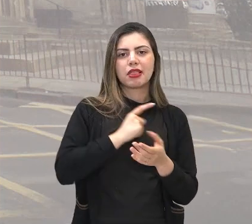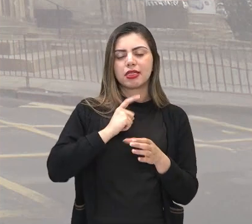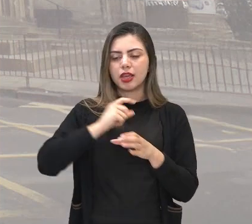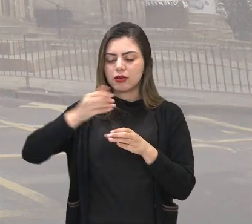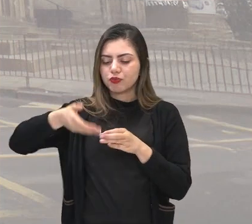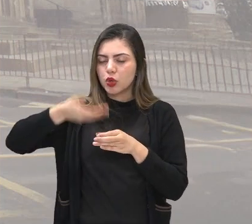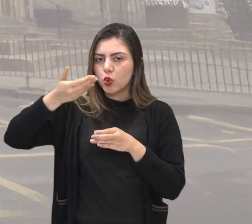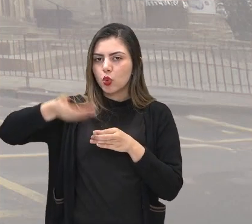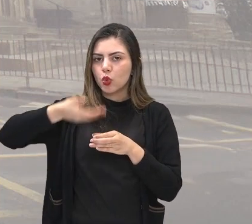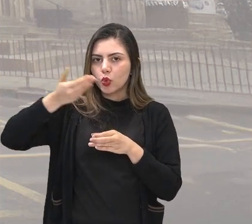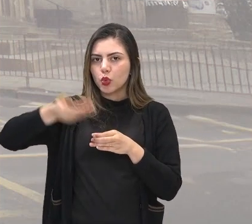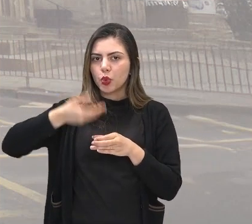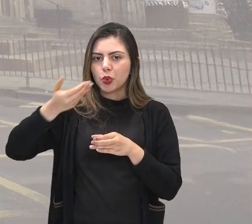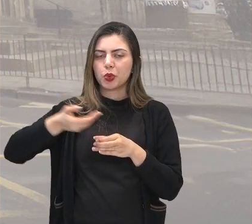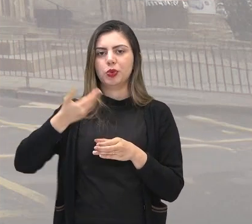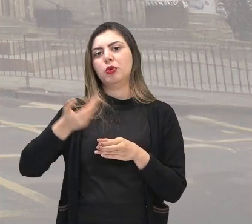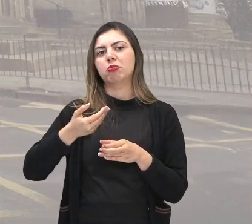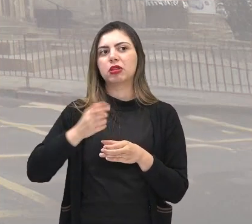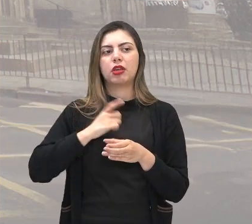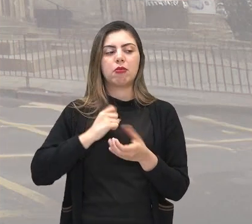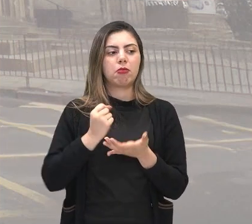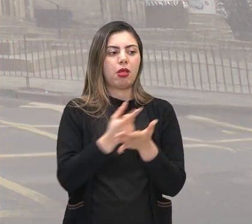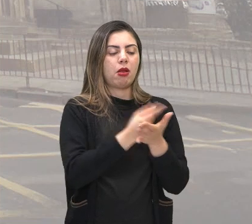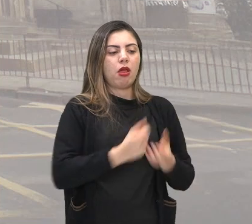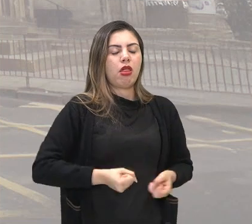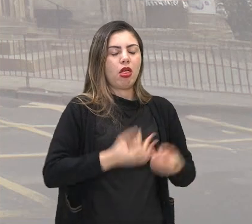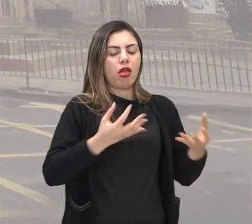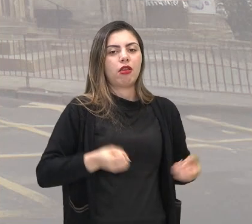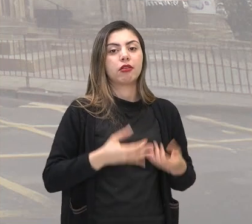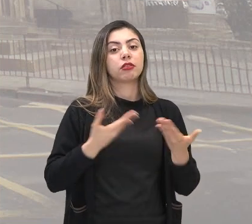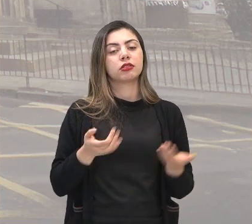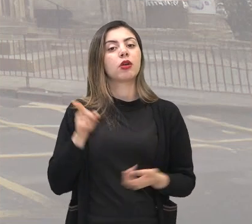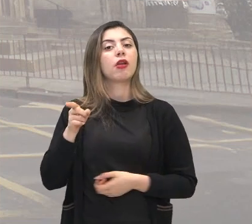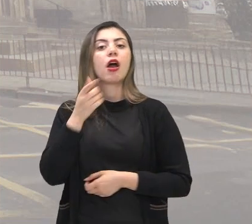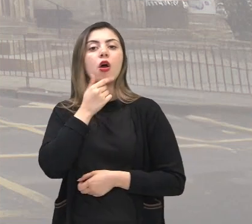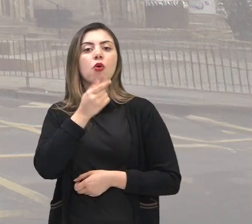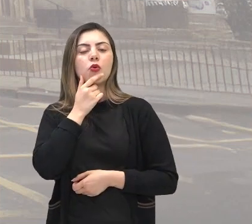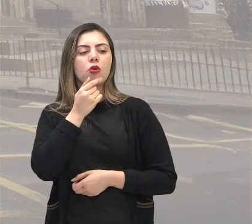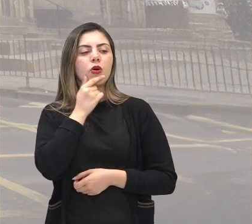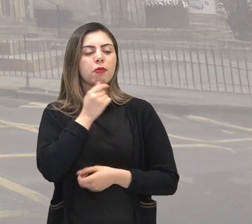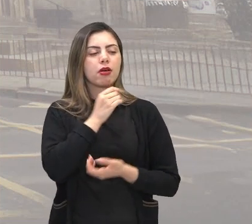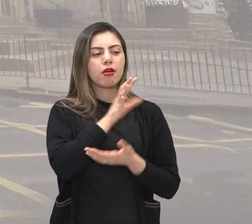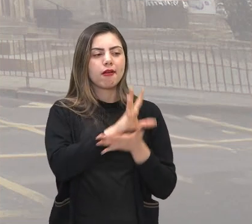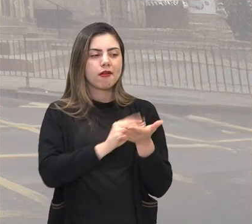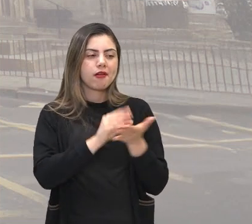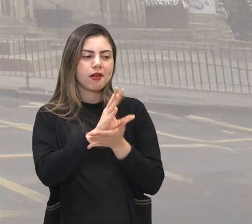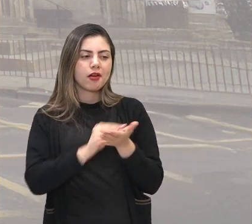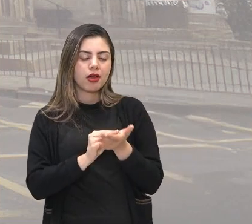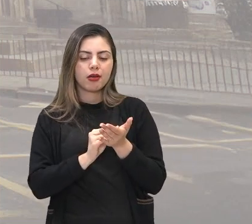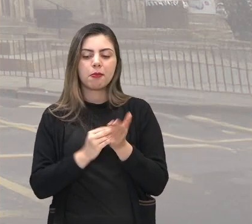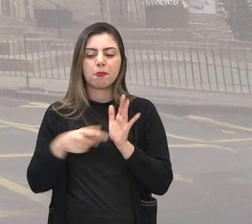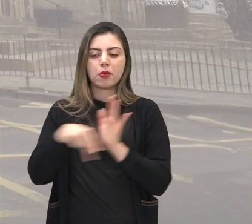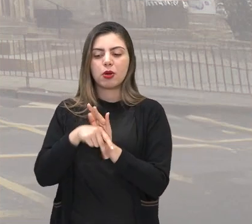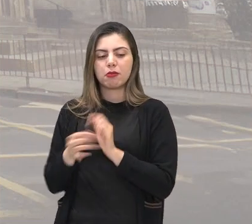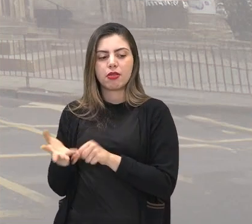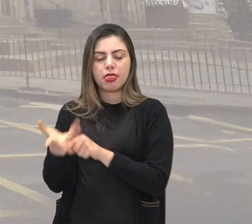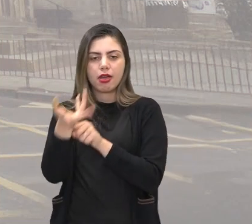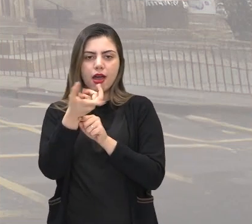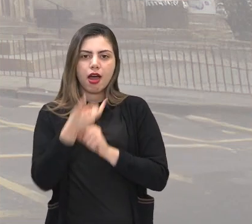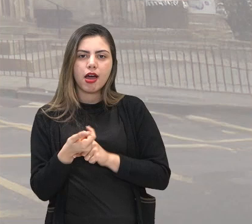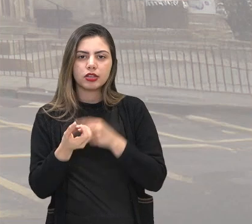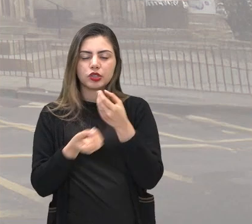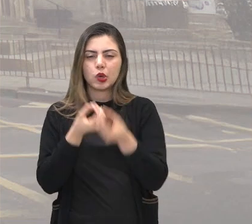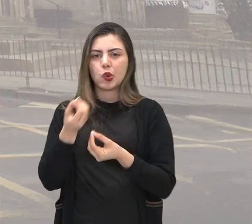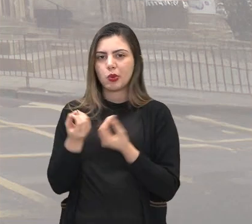tomate de uma forma descontrolada Ele trouxe isso né com um ol olhar de produção artística um olhar de